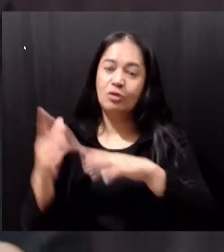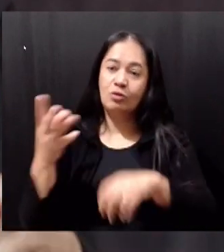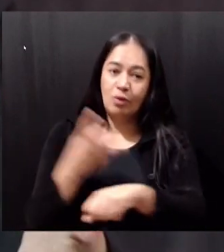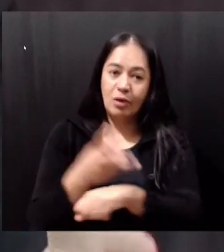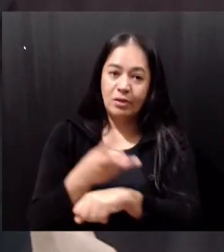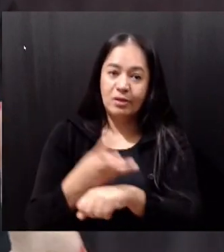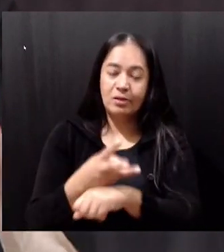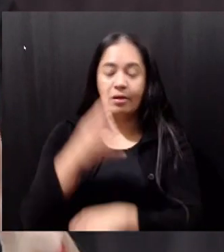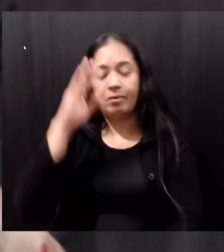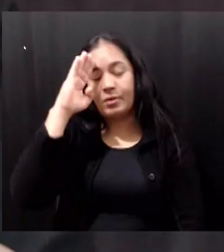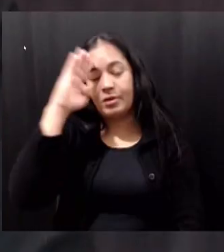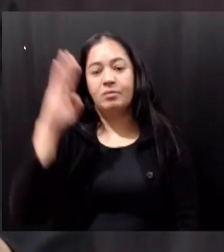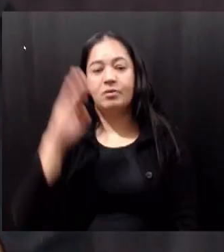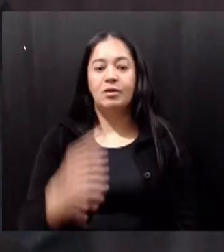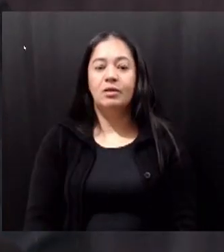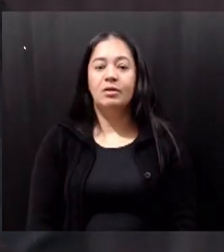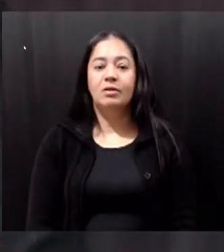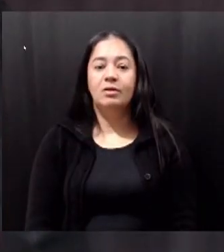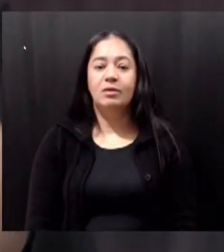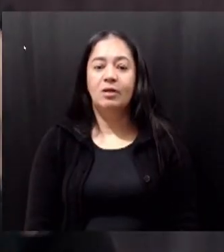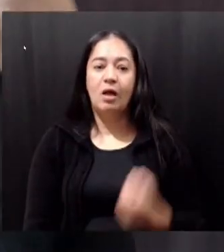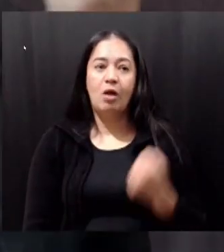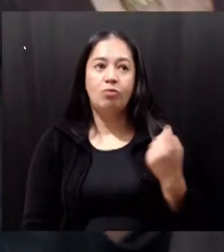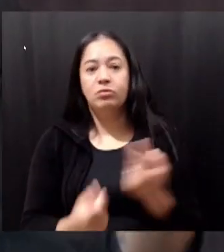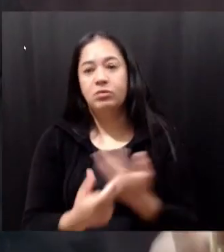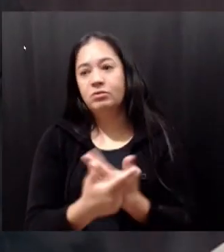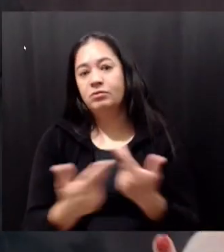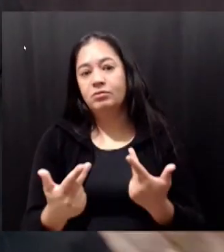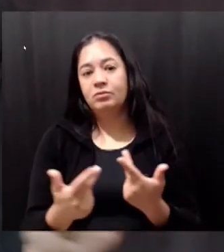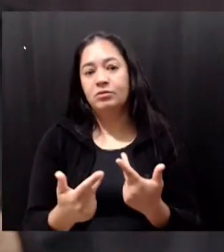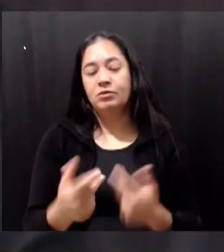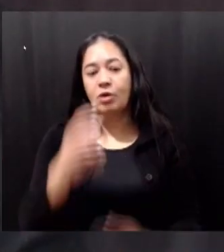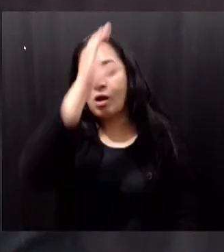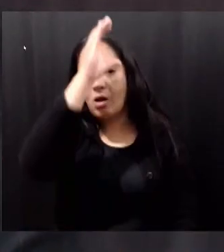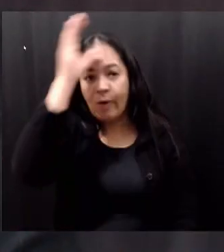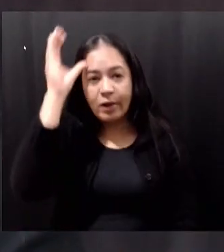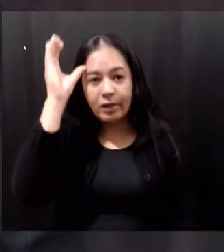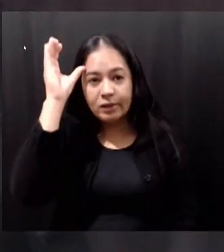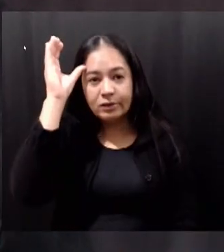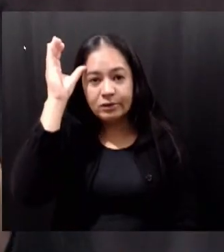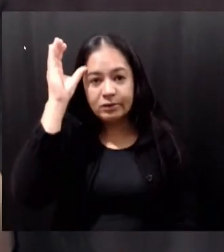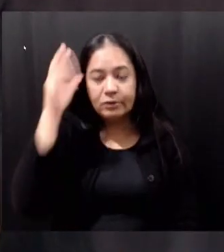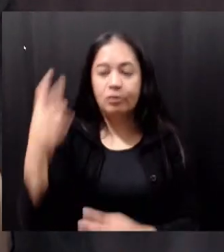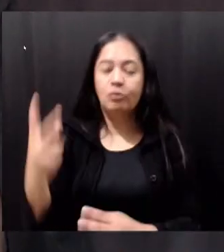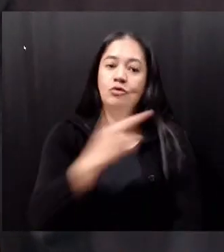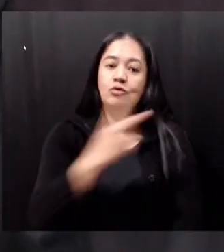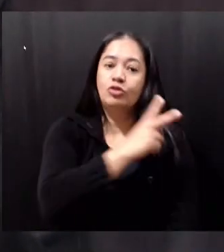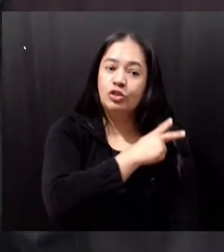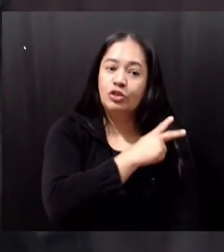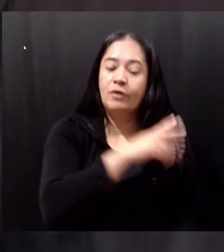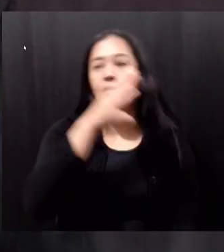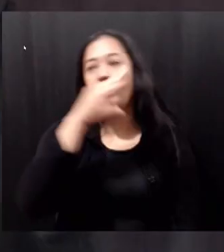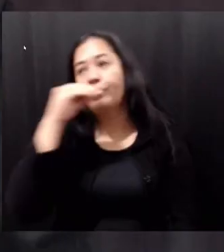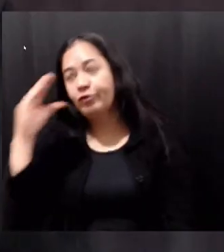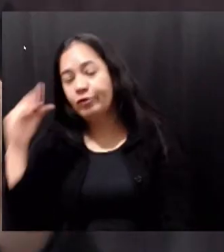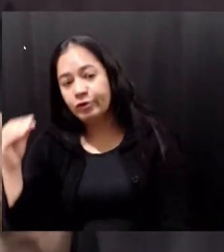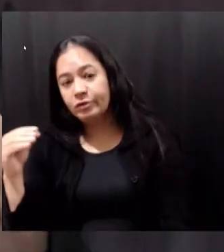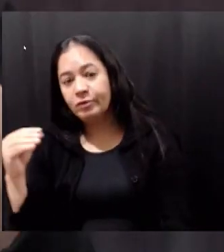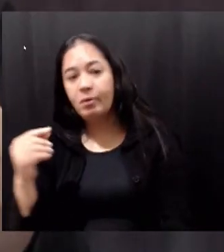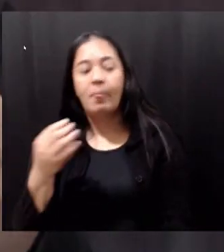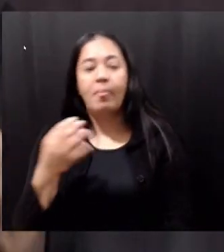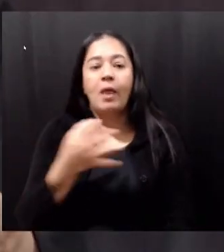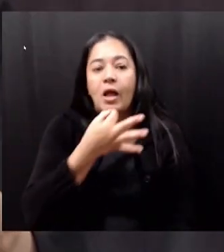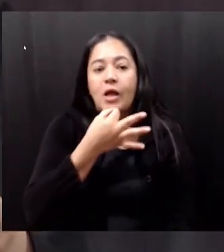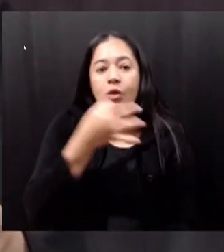WhatsApp, muitas vezes o cliente, o patrão, o empregado acham que as